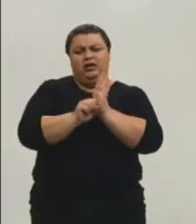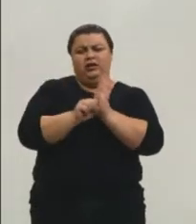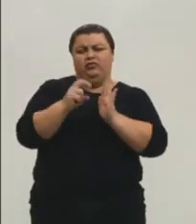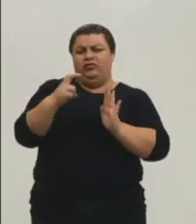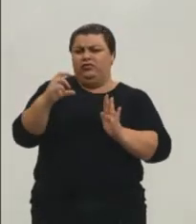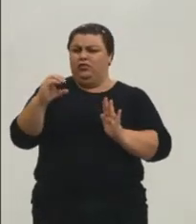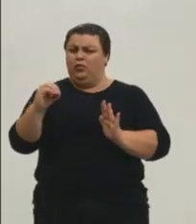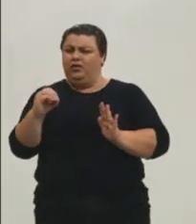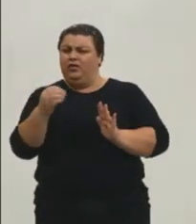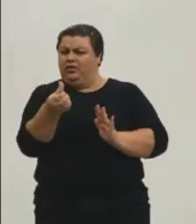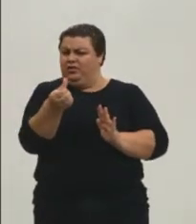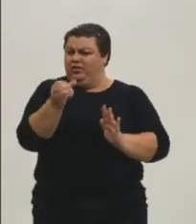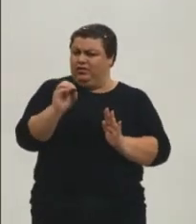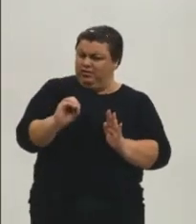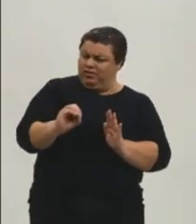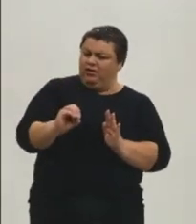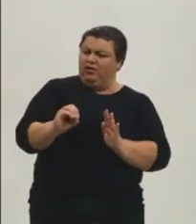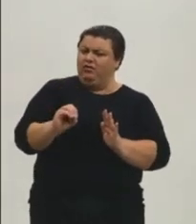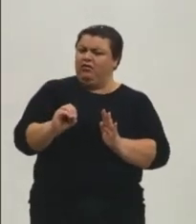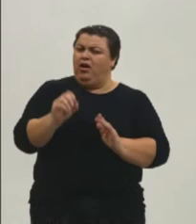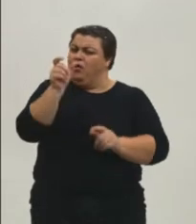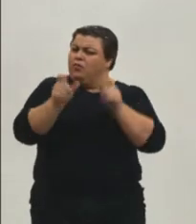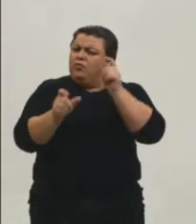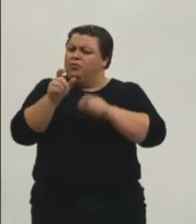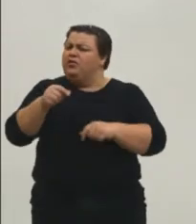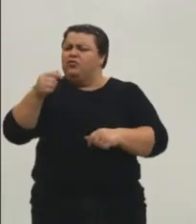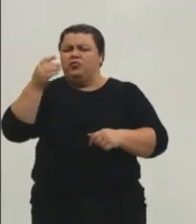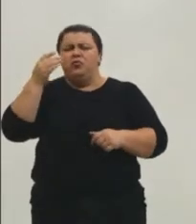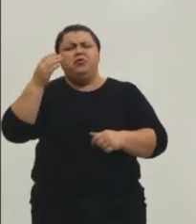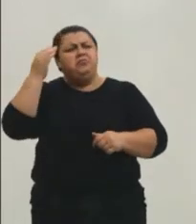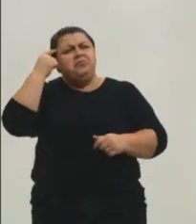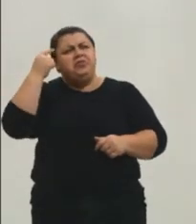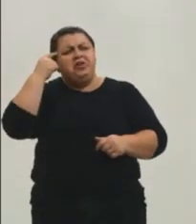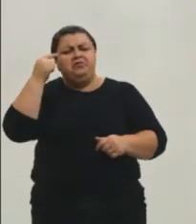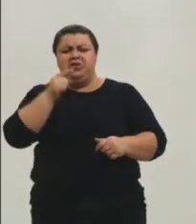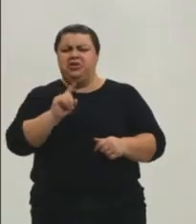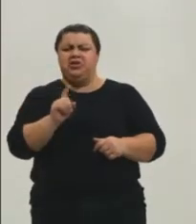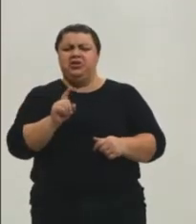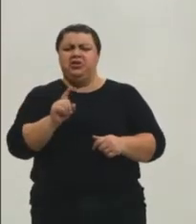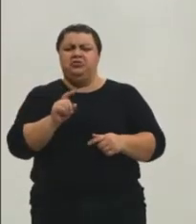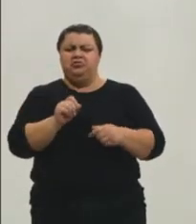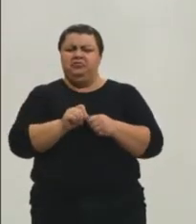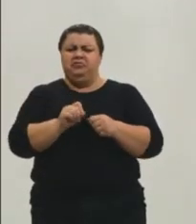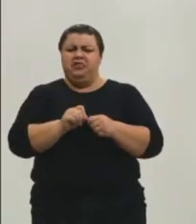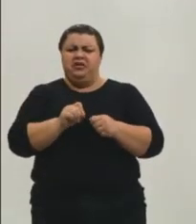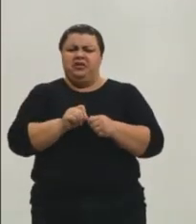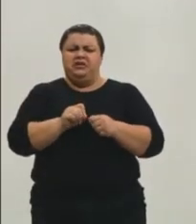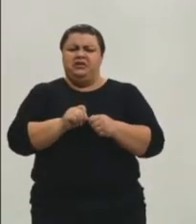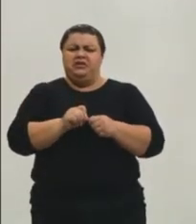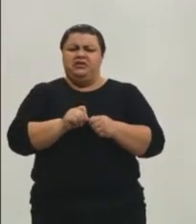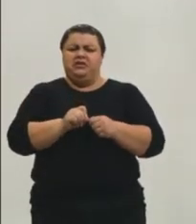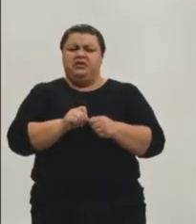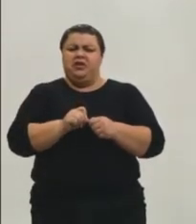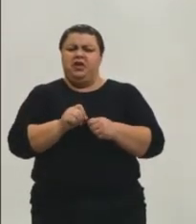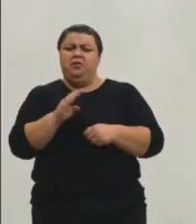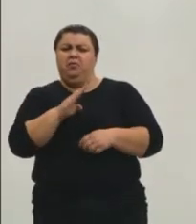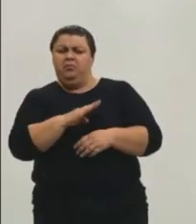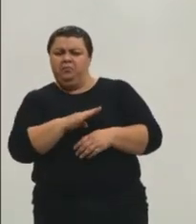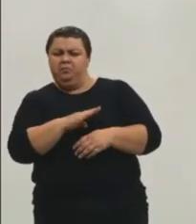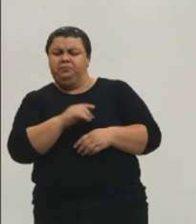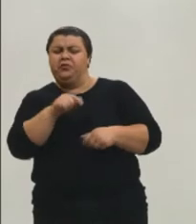algumas pessoas achavam que isso não era ofensivo algumas pessoas resolveram então Celebrar